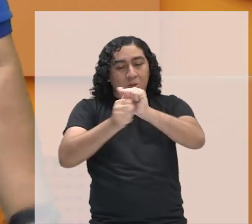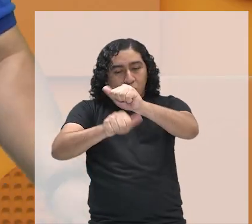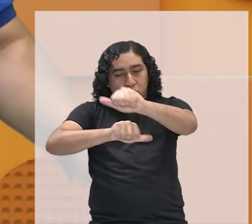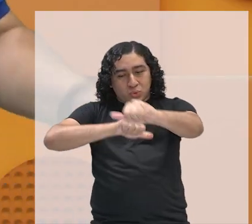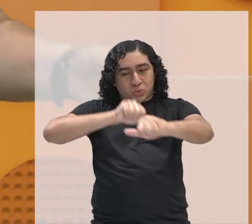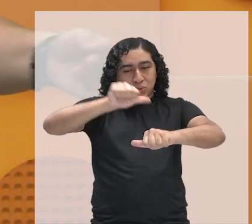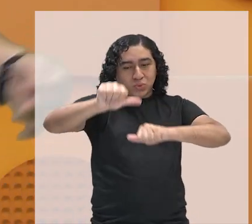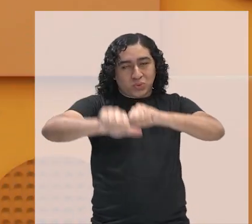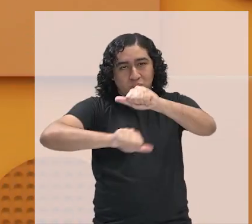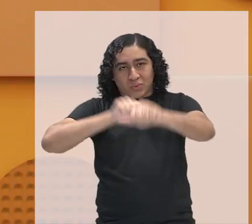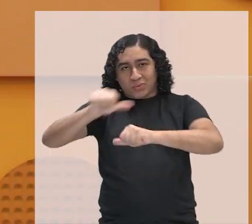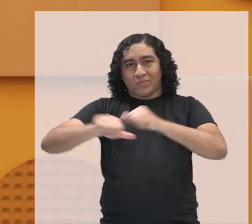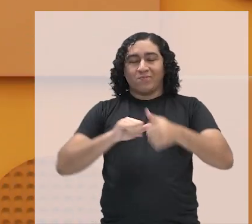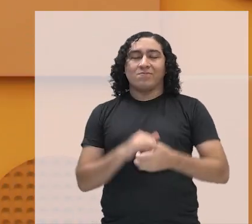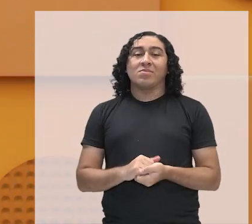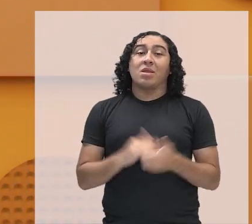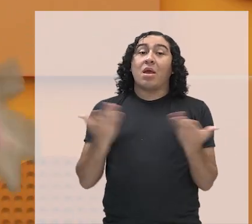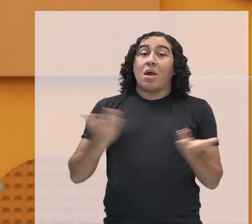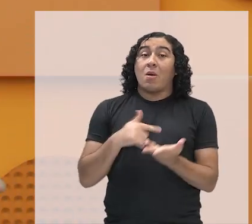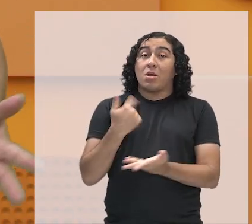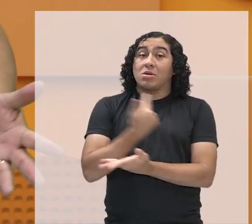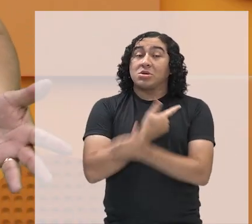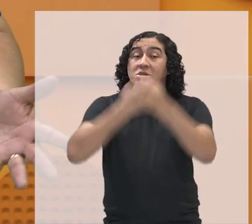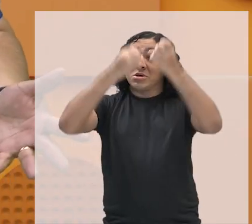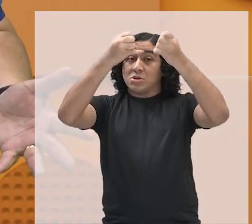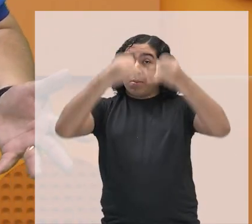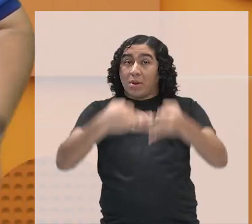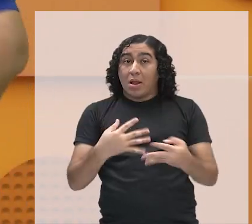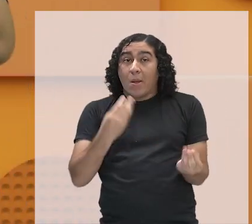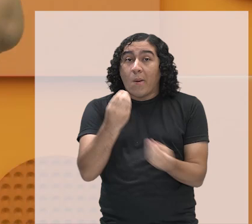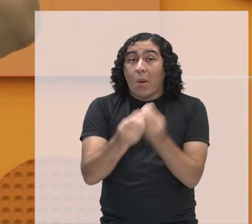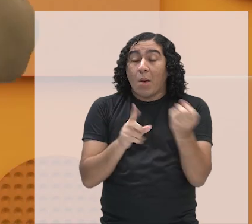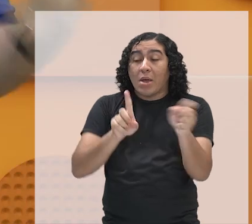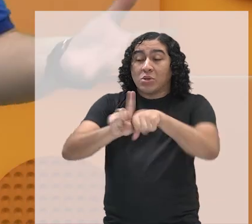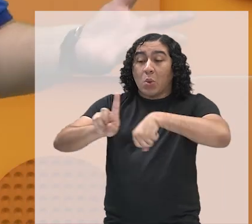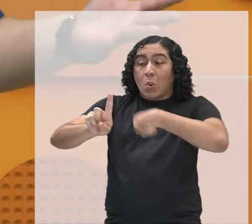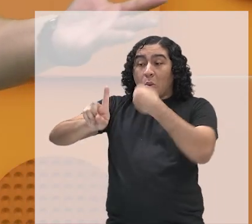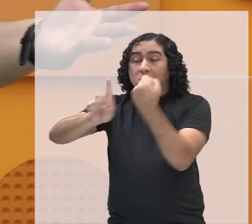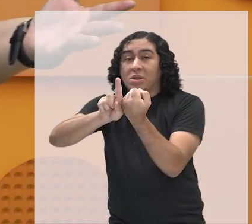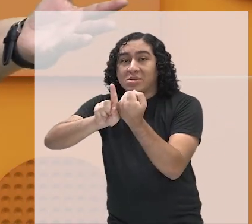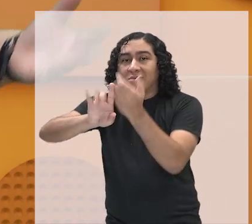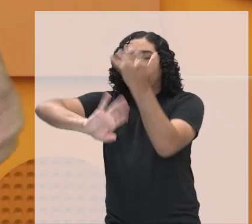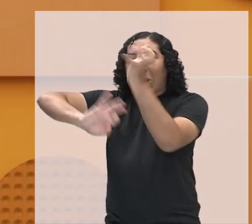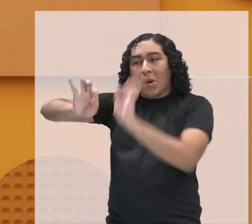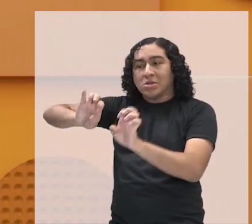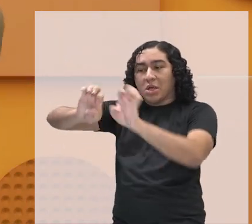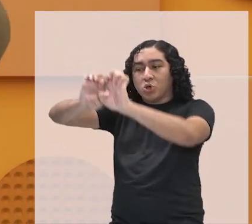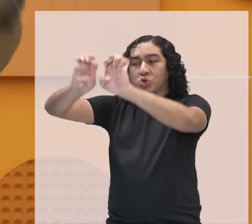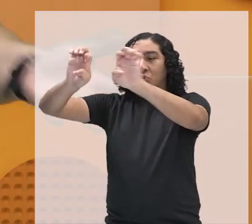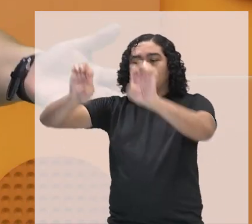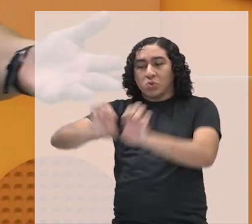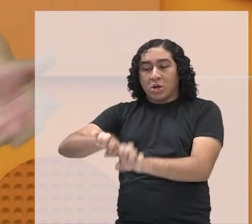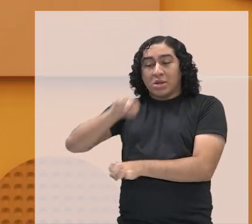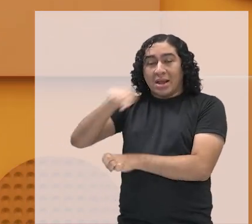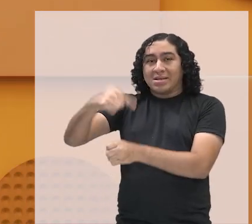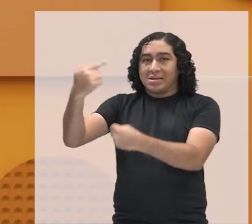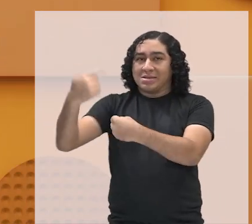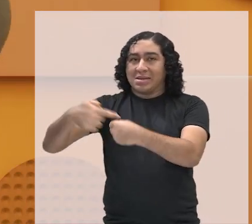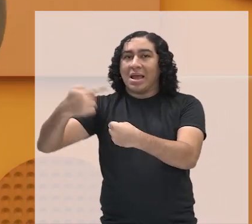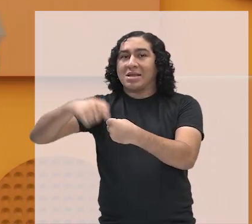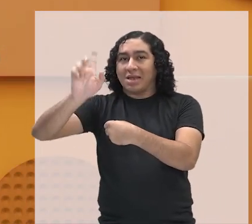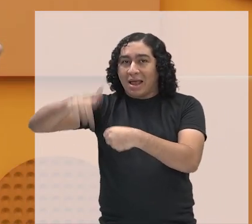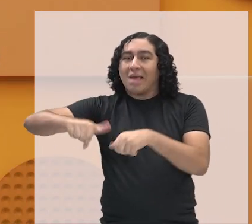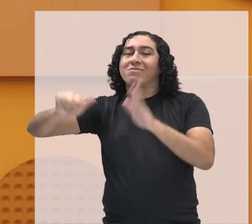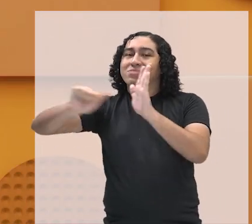pouco sobre essa divisão social, né, dessa grande polis aí, dessa grande cidade-estado que é,